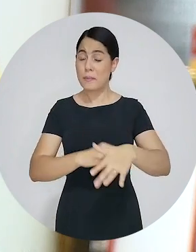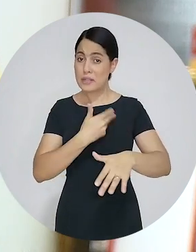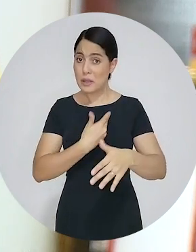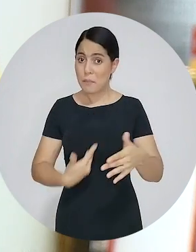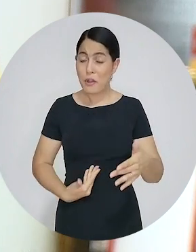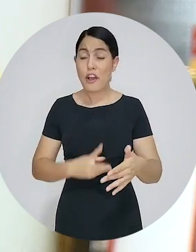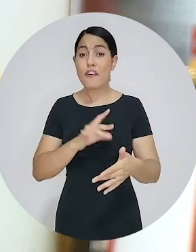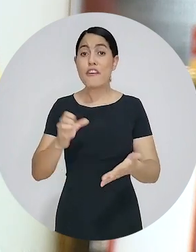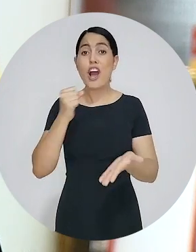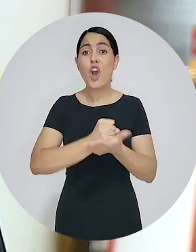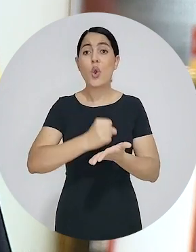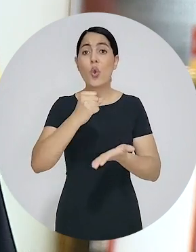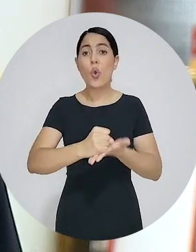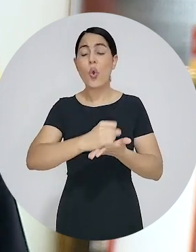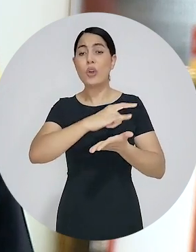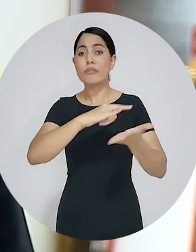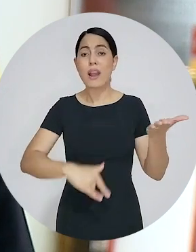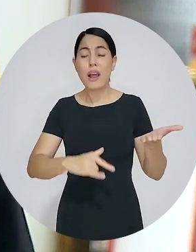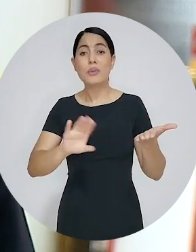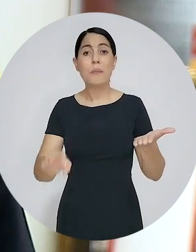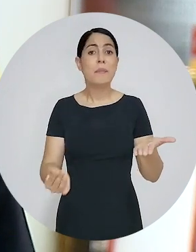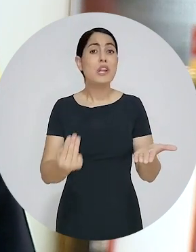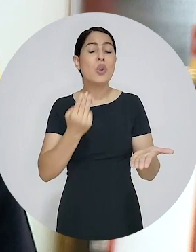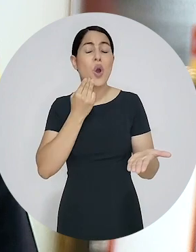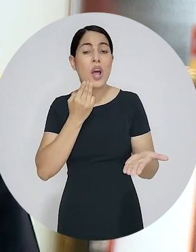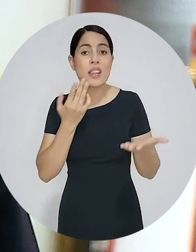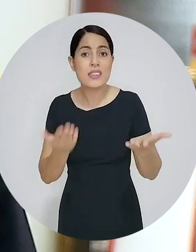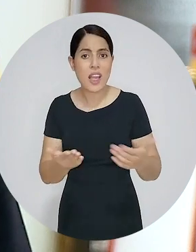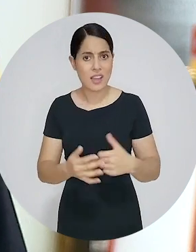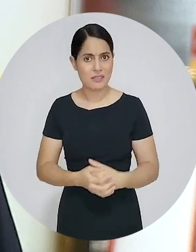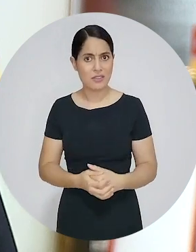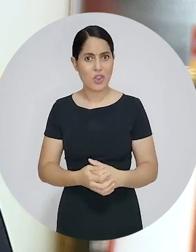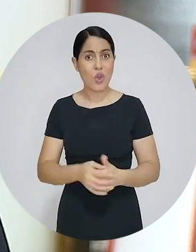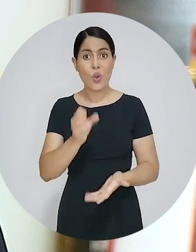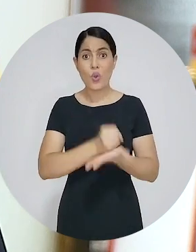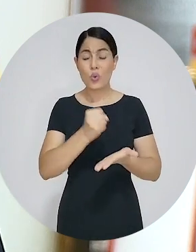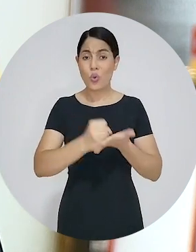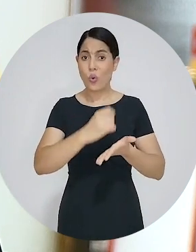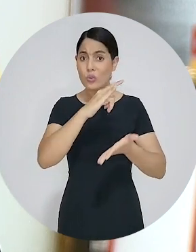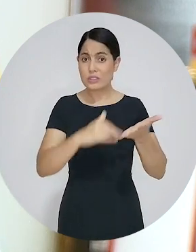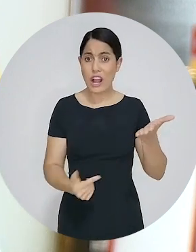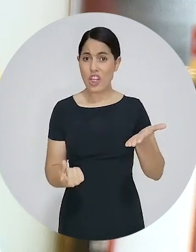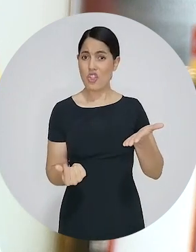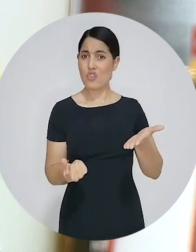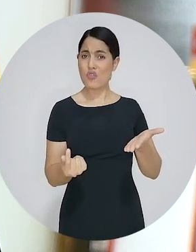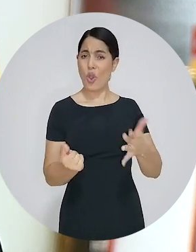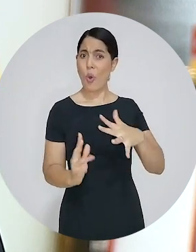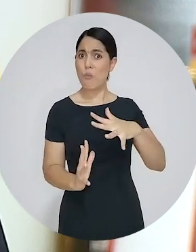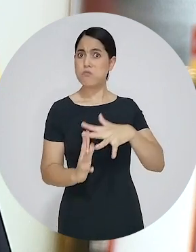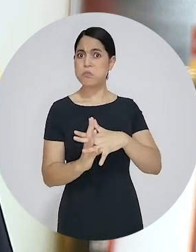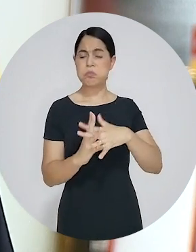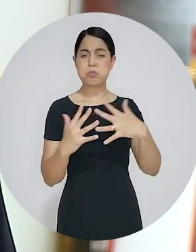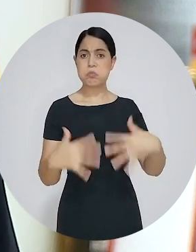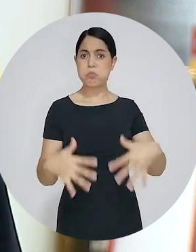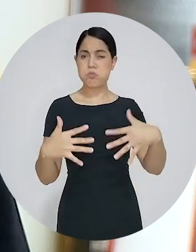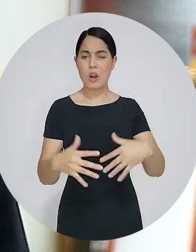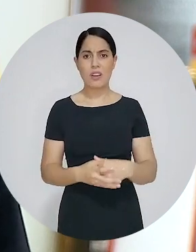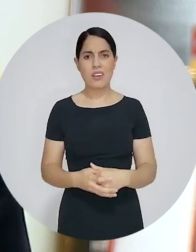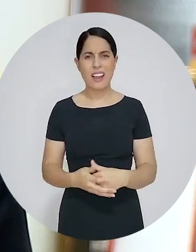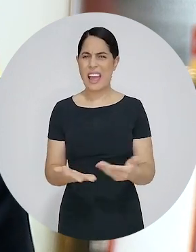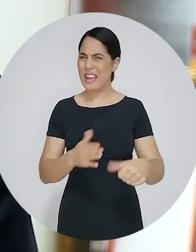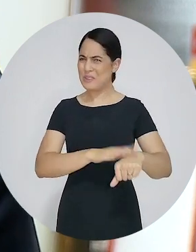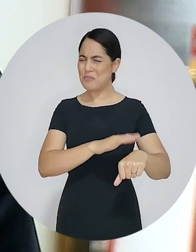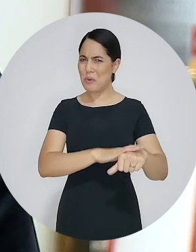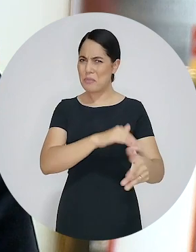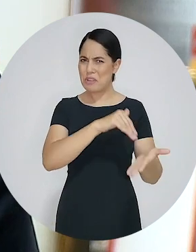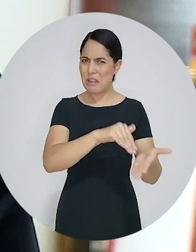as empresas públicas, firmam contratos milionários, contratos de valores extremamente vultosos. Aí, na hora de